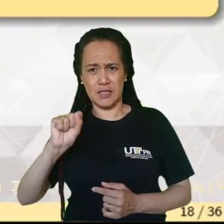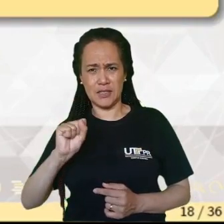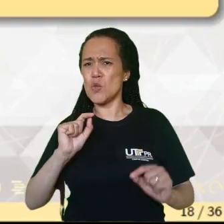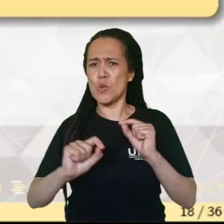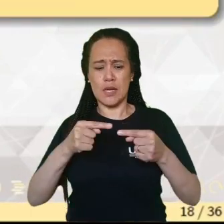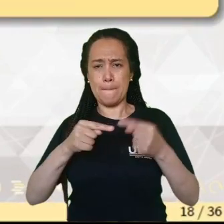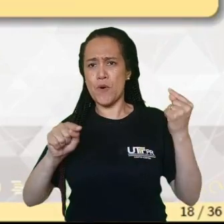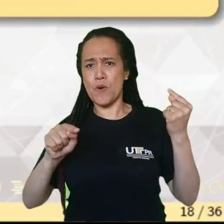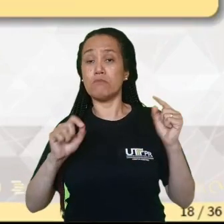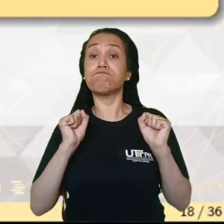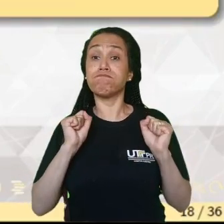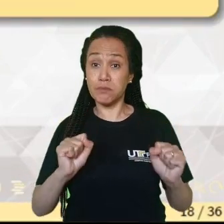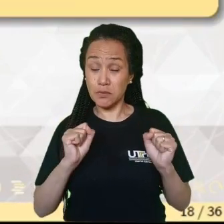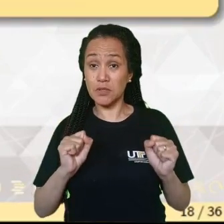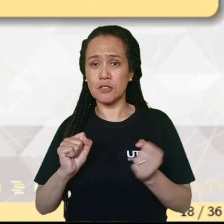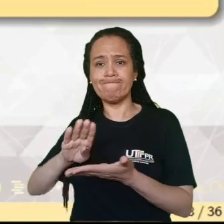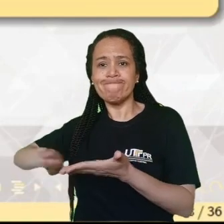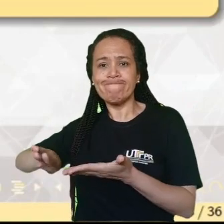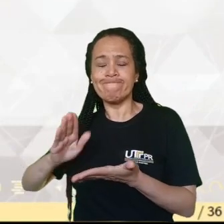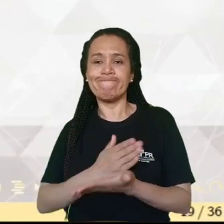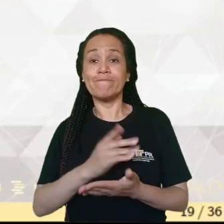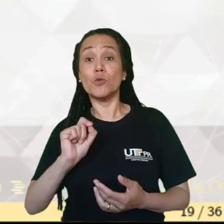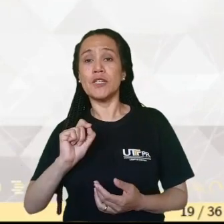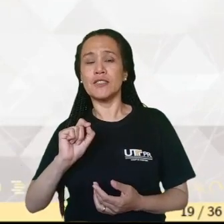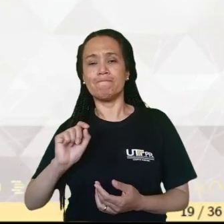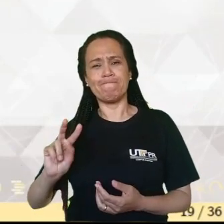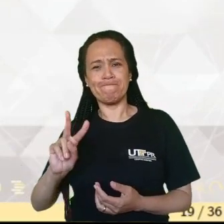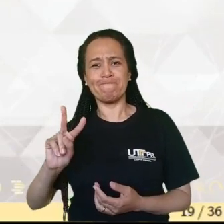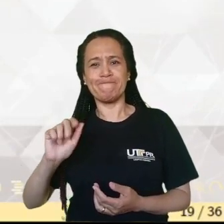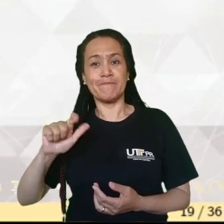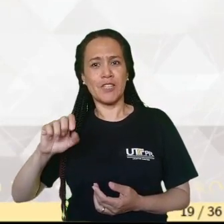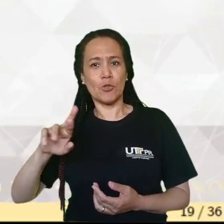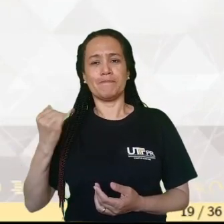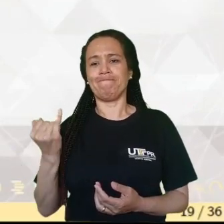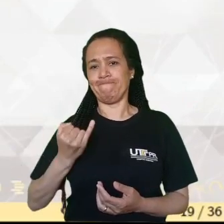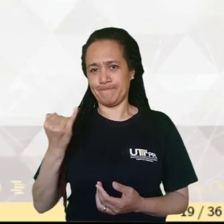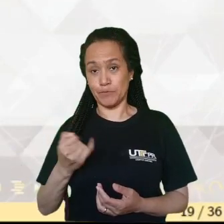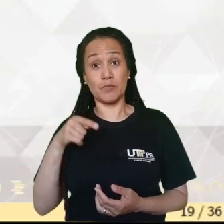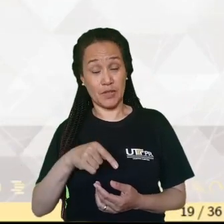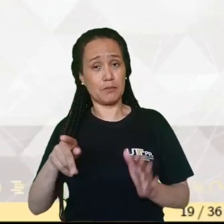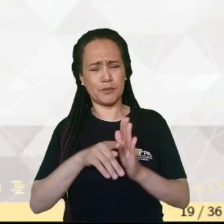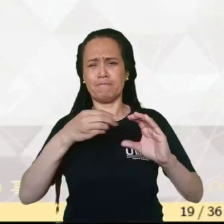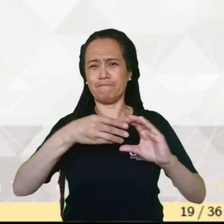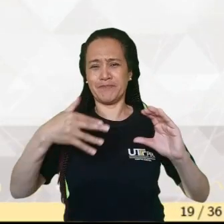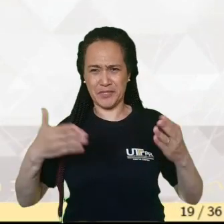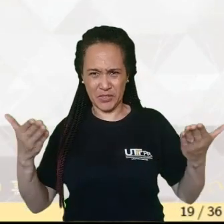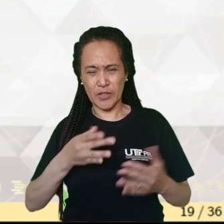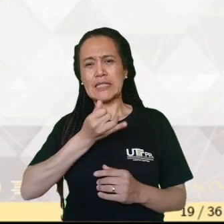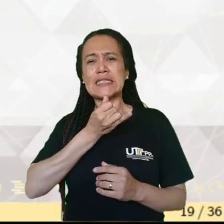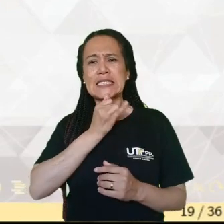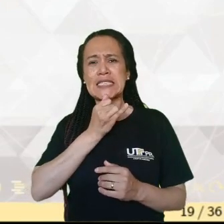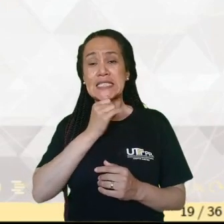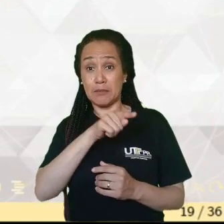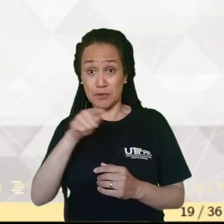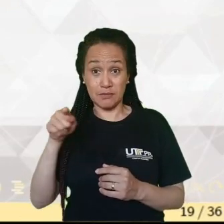valor importante. Então, essa é uma característica da média aparada. Por exemplo, faça o cálculo aparando 10% do conjunto